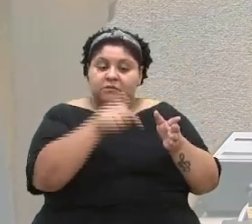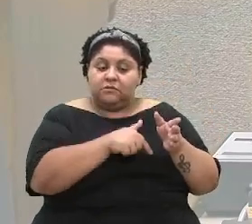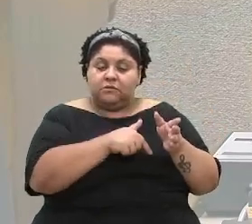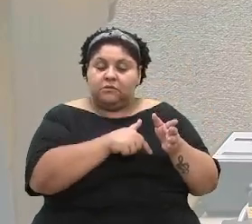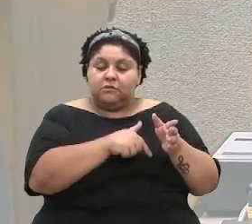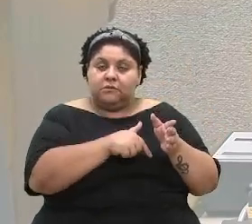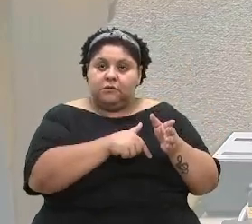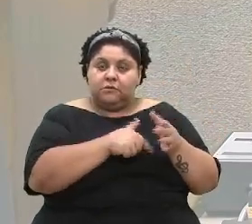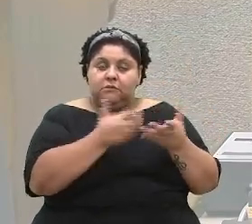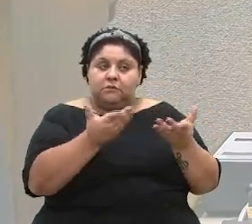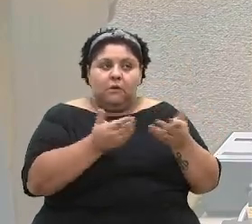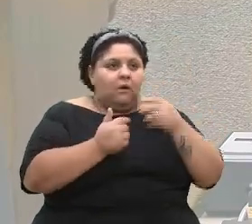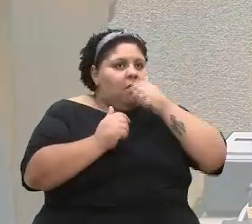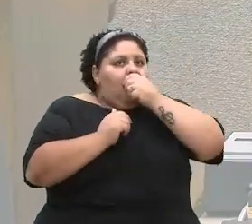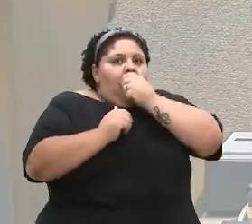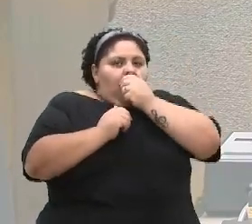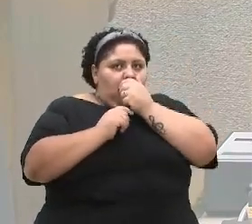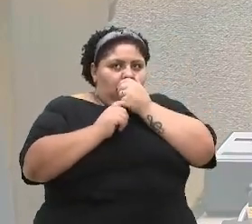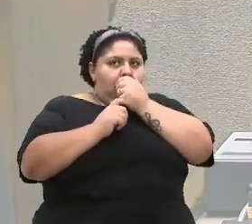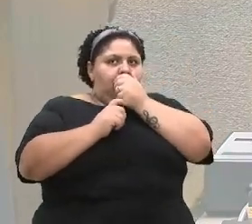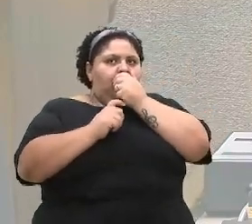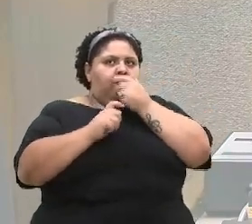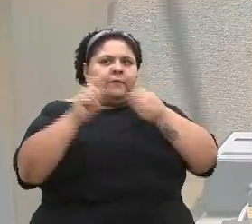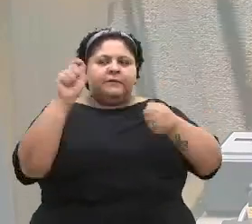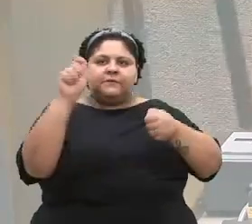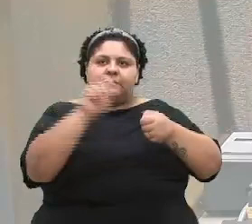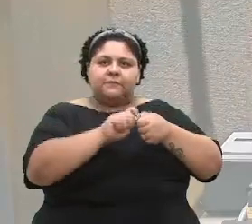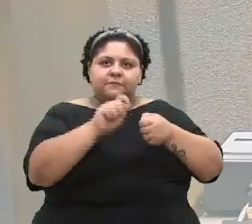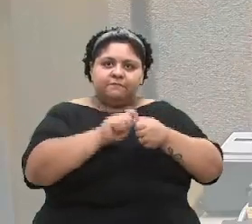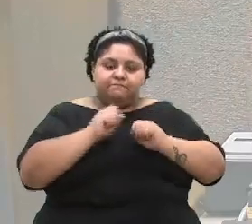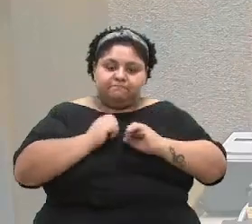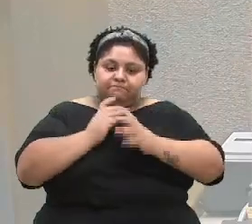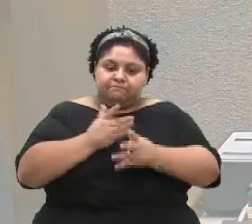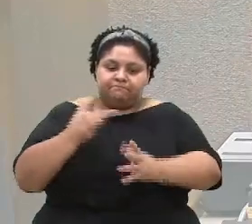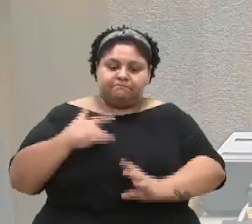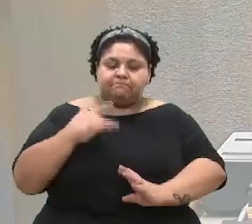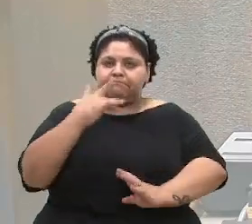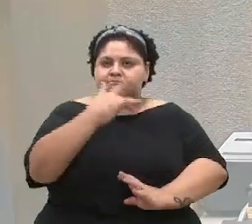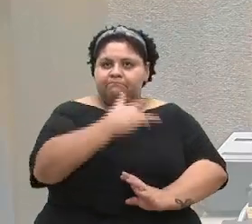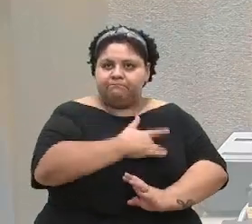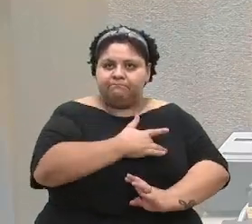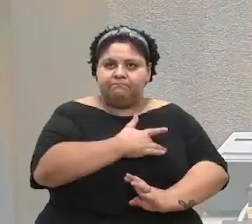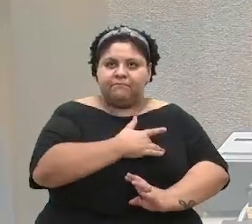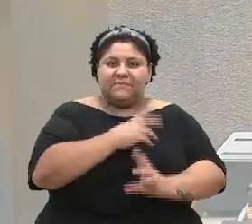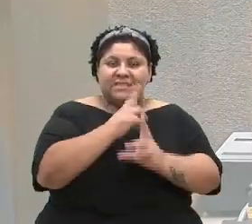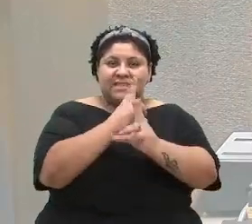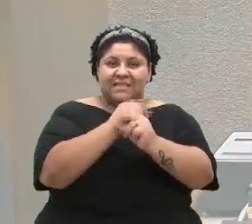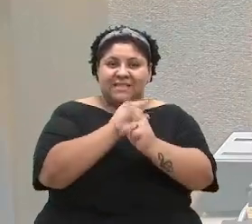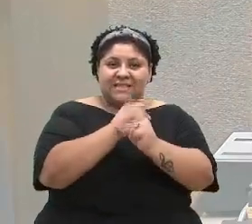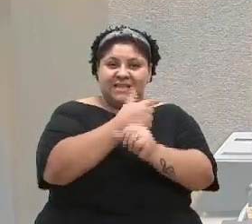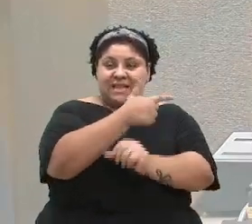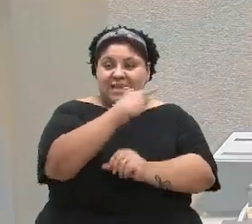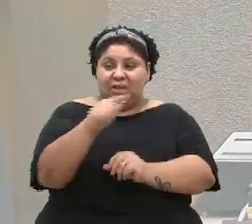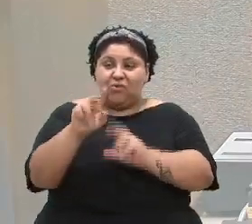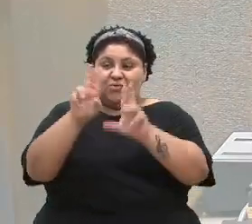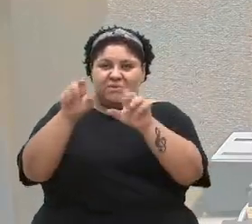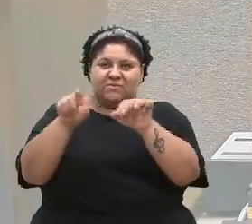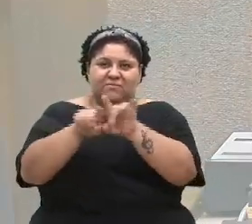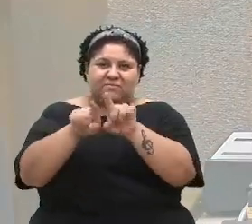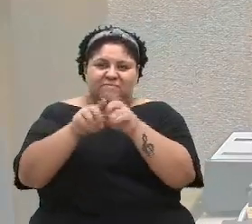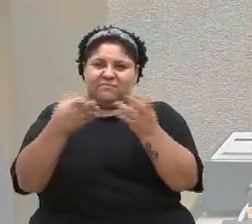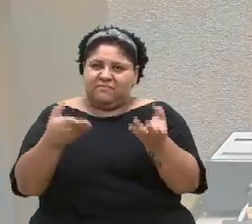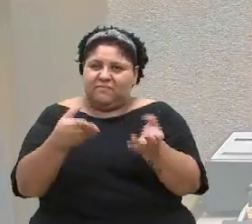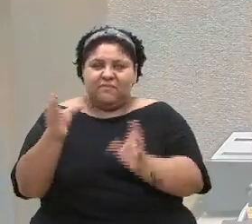a gente está aí fazendo diversas ações na saúde por conta da dengue e tantas outras questões, e